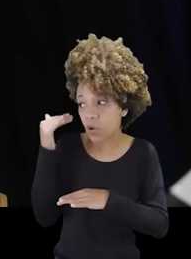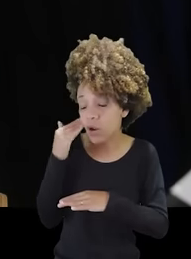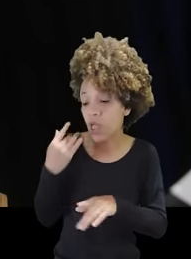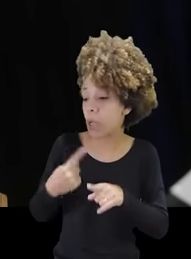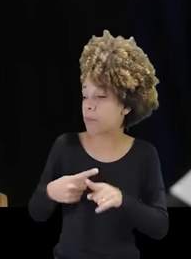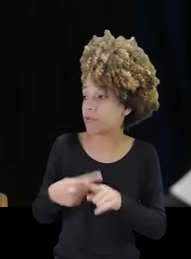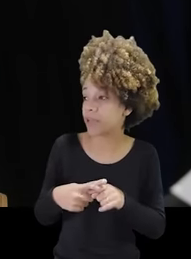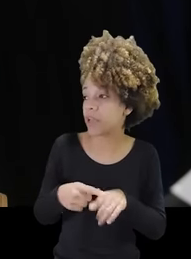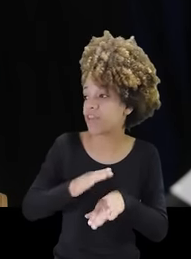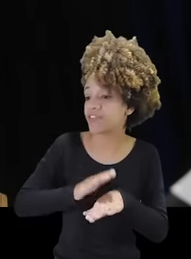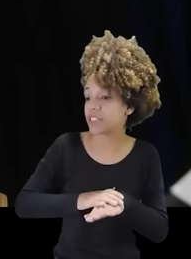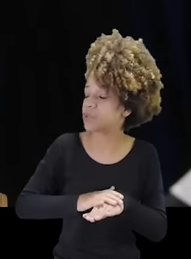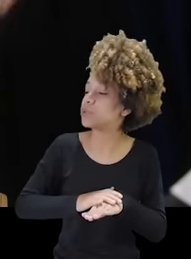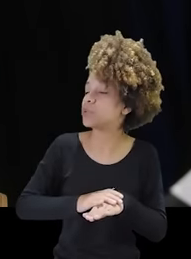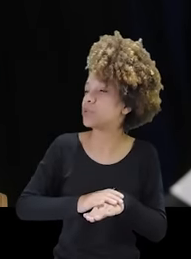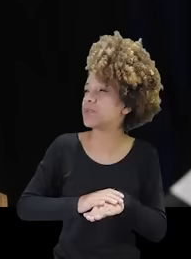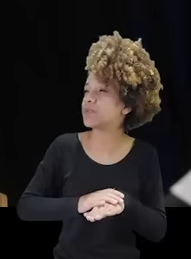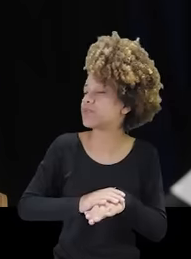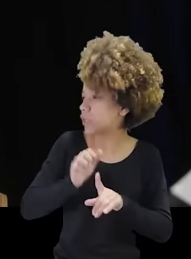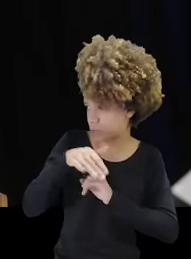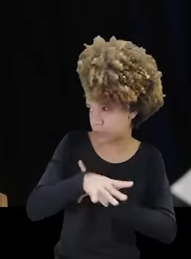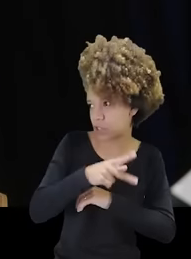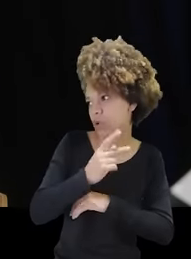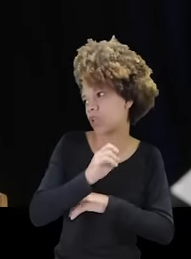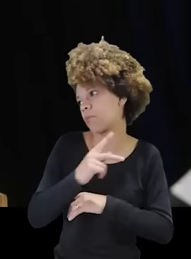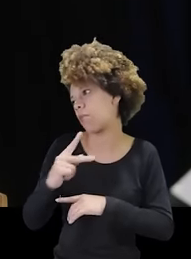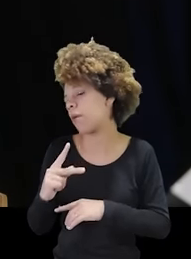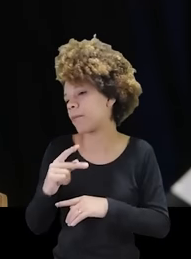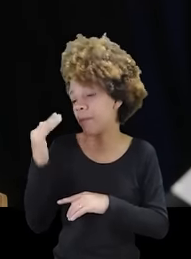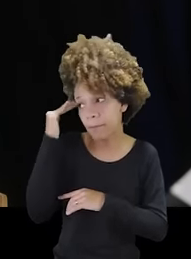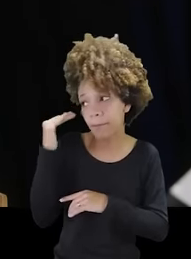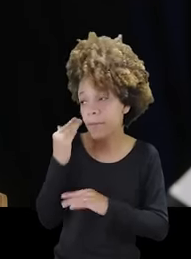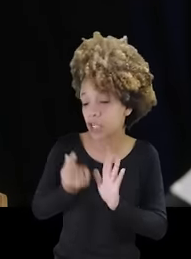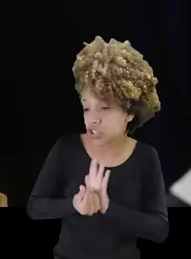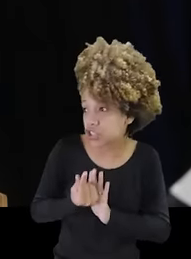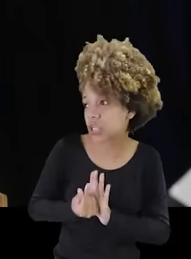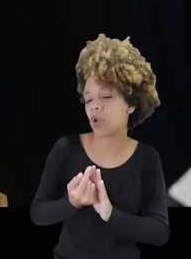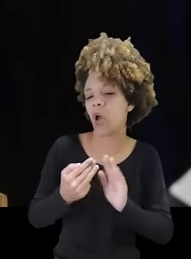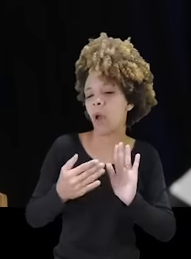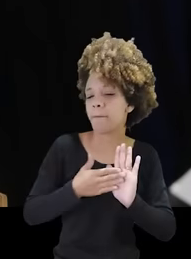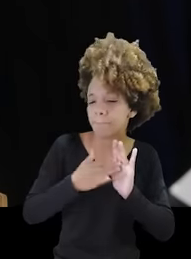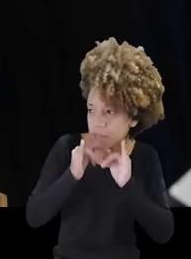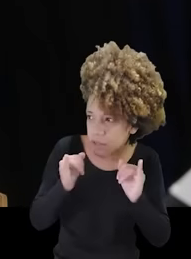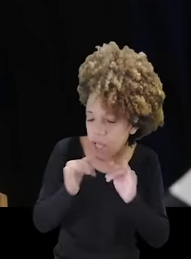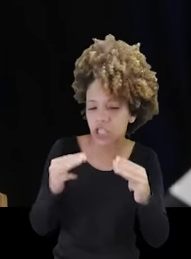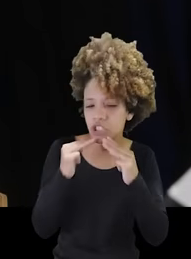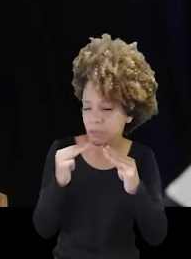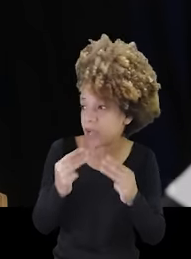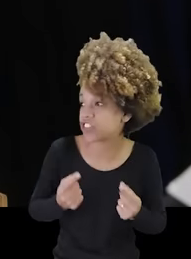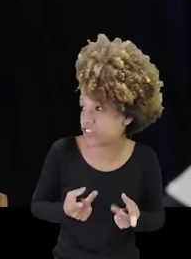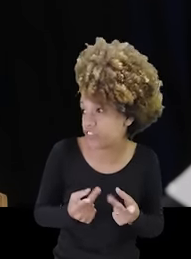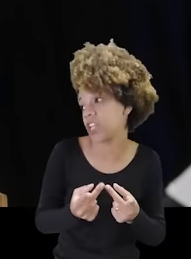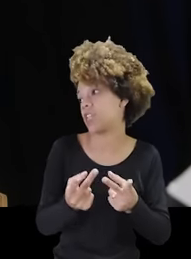ia fazer porque a Coréia é muito tava fazendo muito de expandir o k-pop para Coreia porque o que dá mais dinheiro né publicidade na Coreia vender